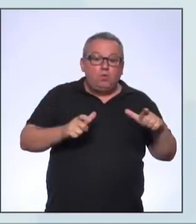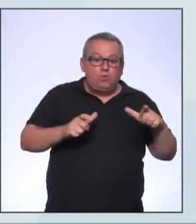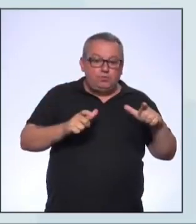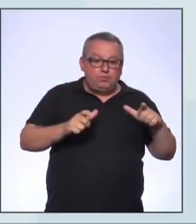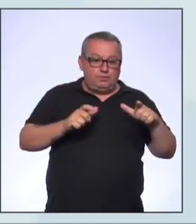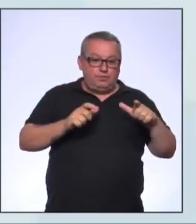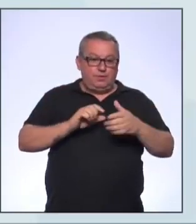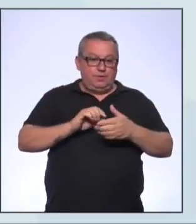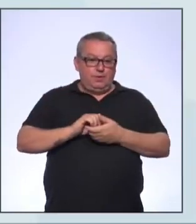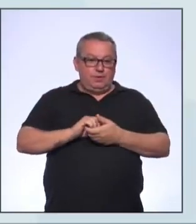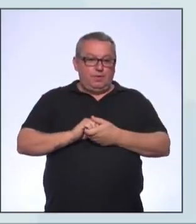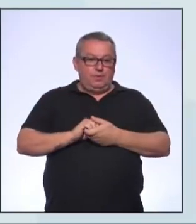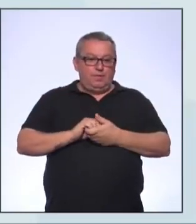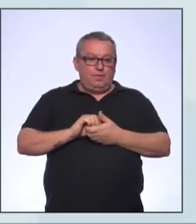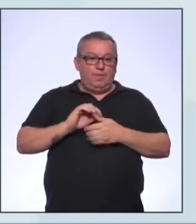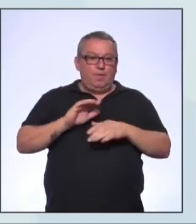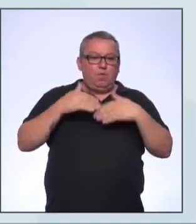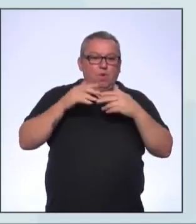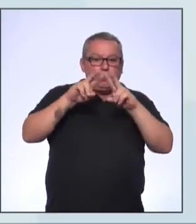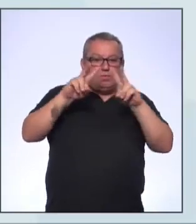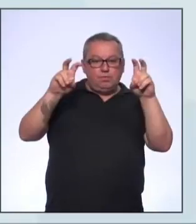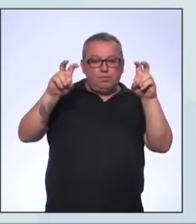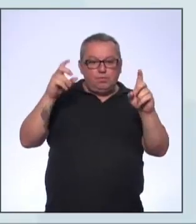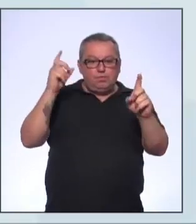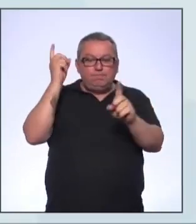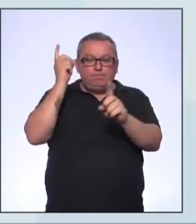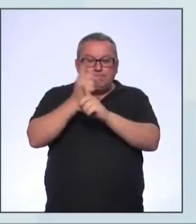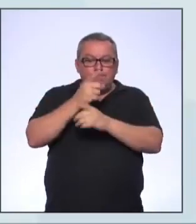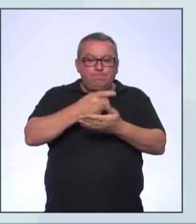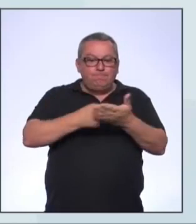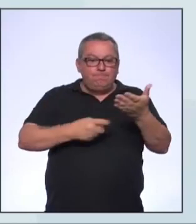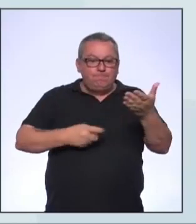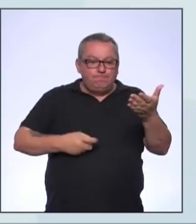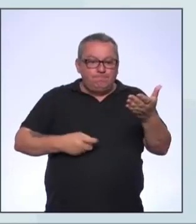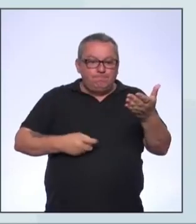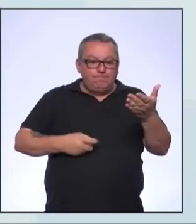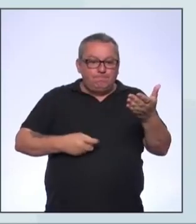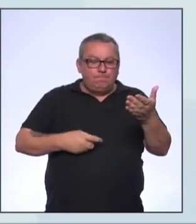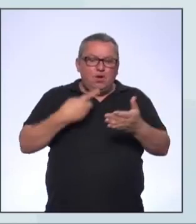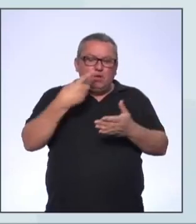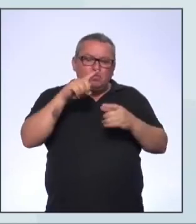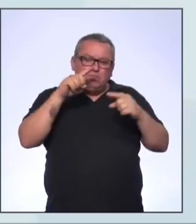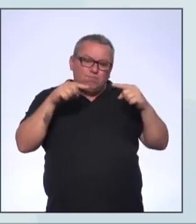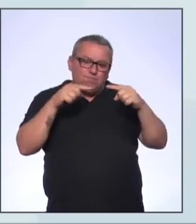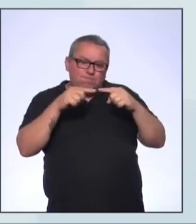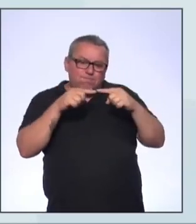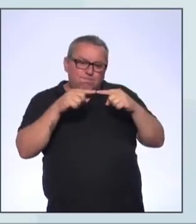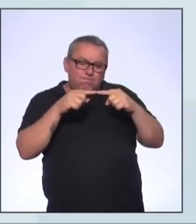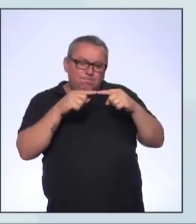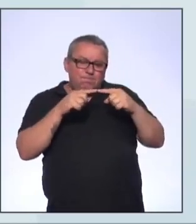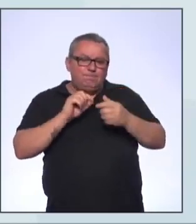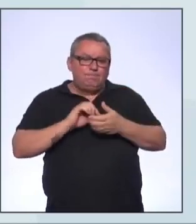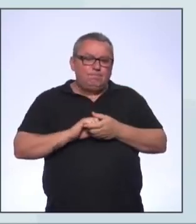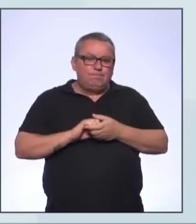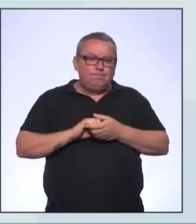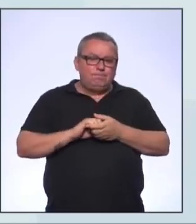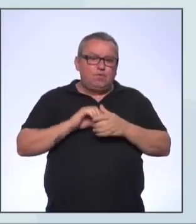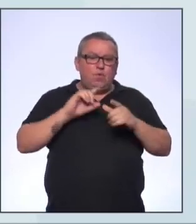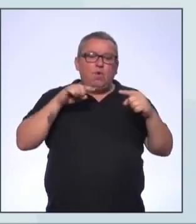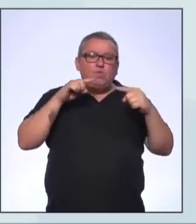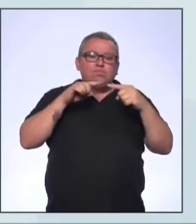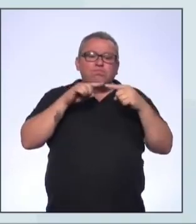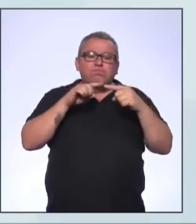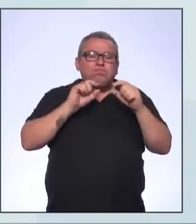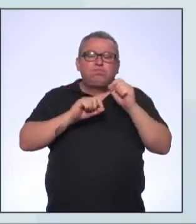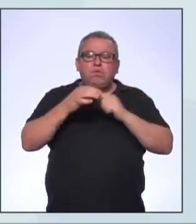é publicado? Que assuntos podemos encontrar nesse texto? E qual é a sua função? Qual é a função de um artigo